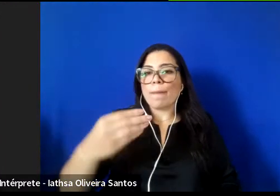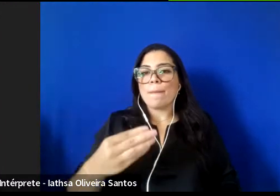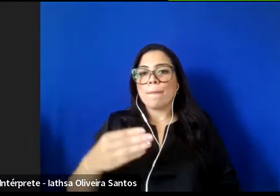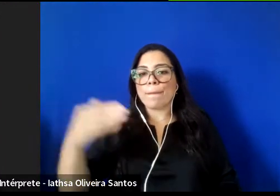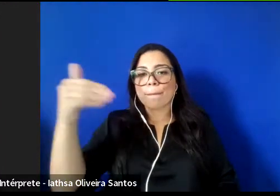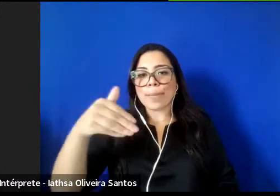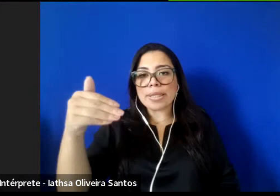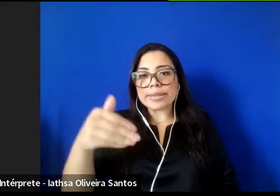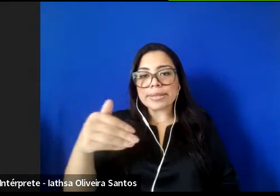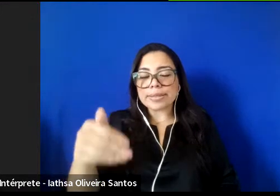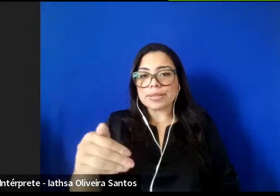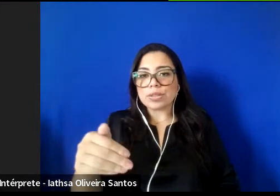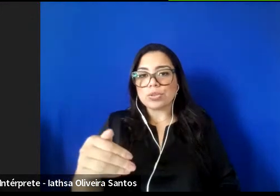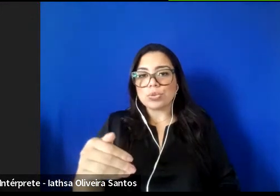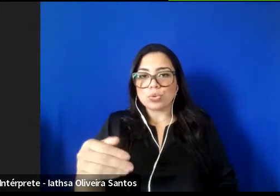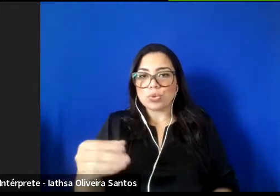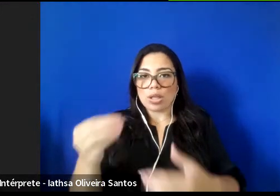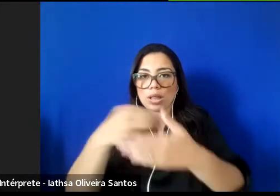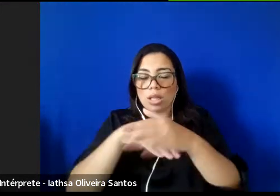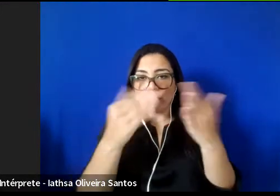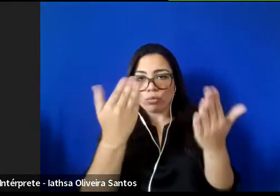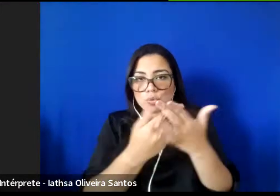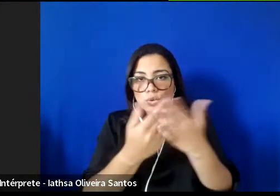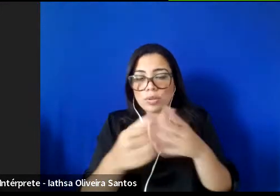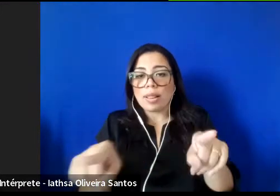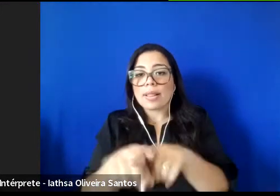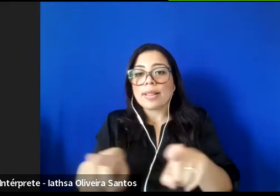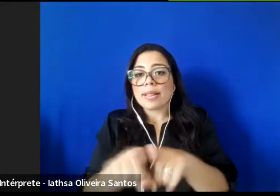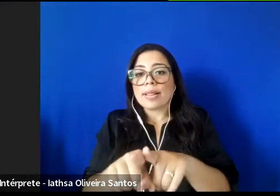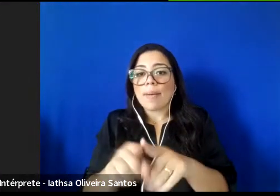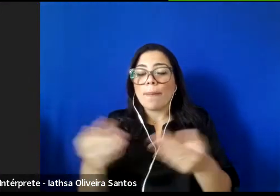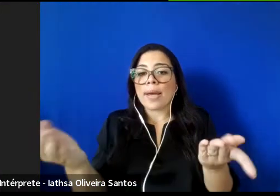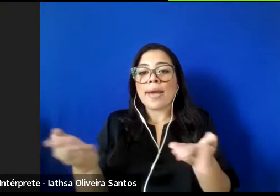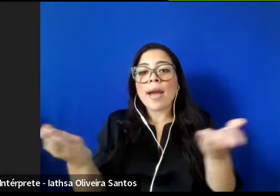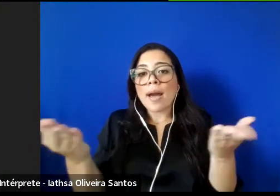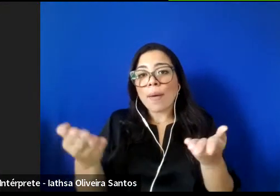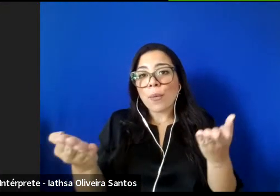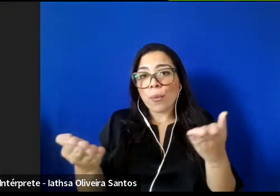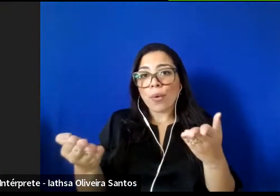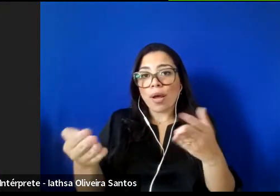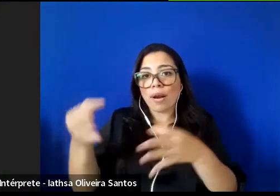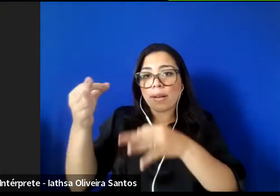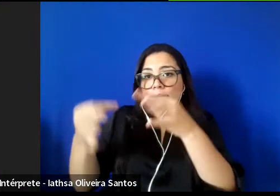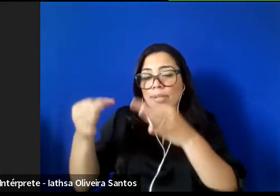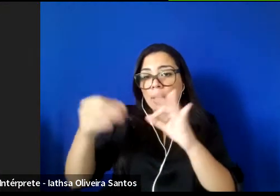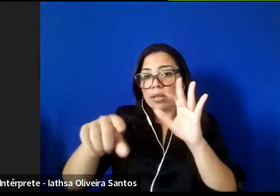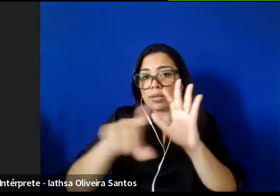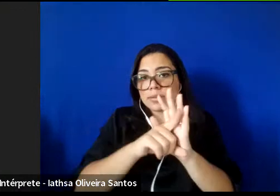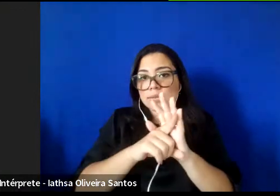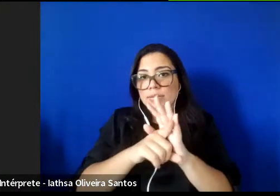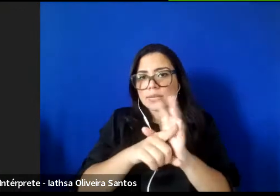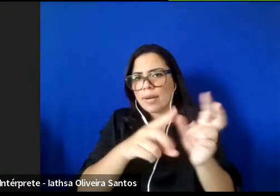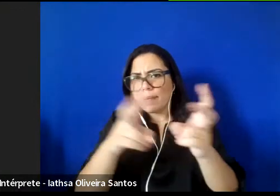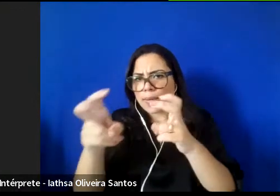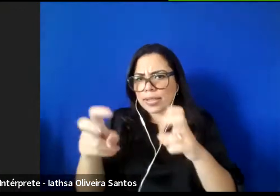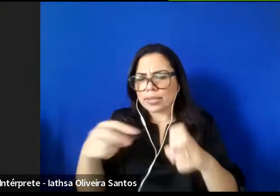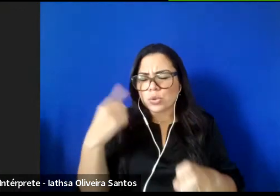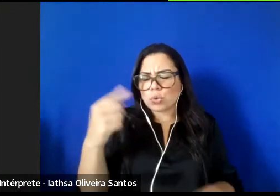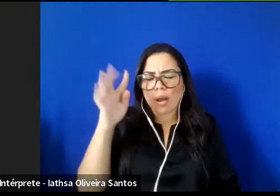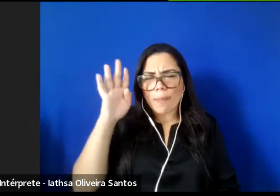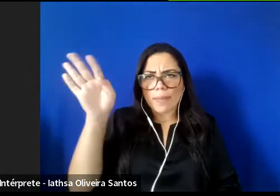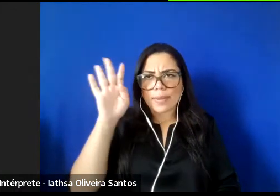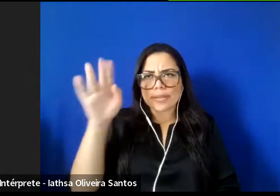também na legislação emergencial. E a impressão que se tem, essa é a nossa hipótese de trabalho, é